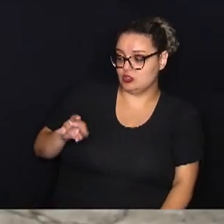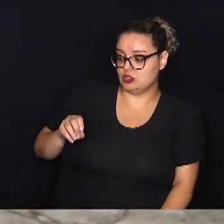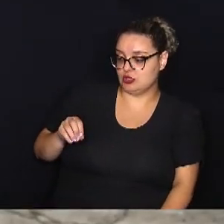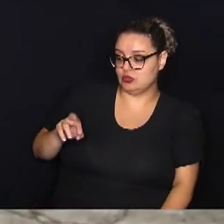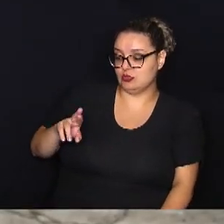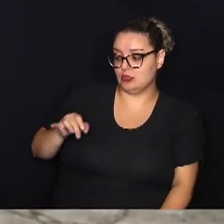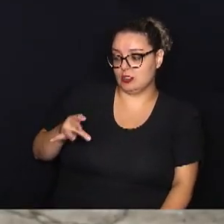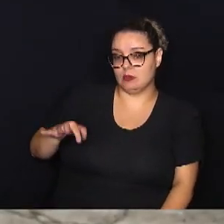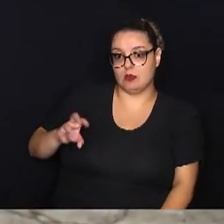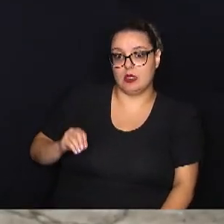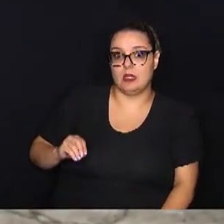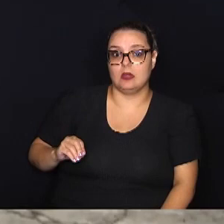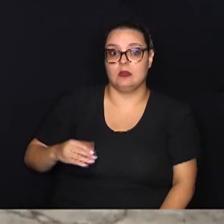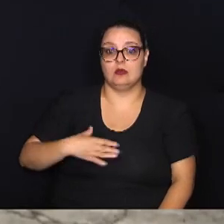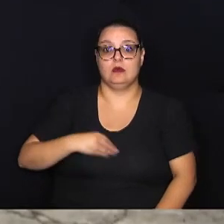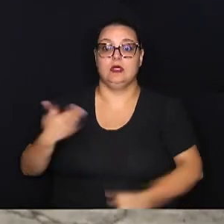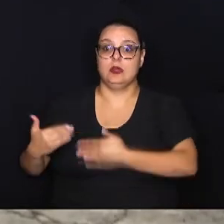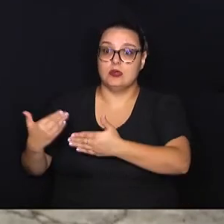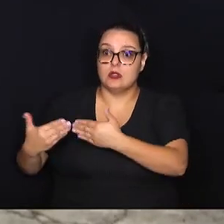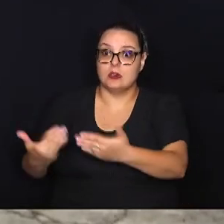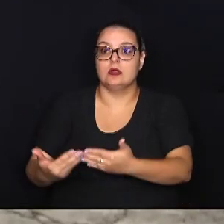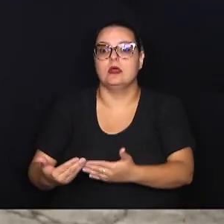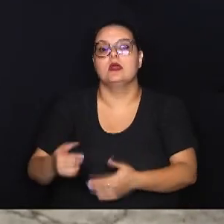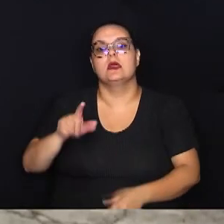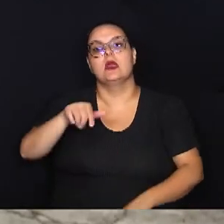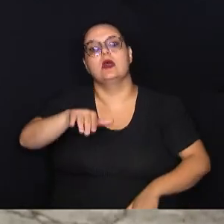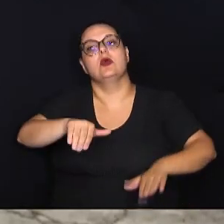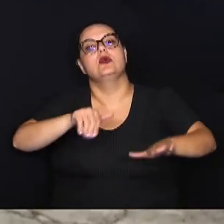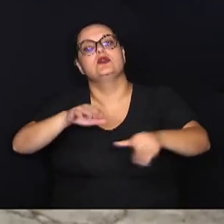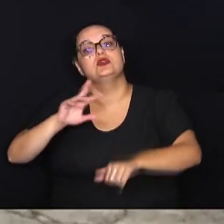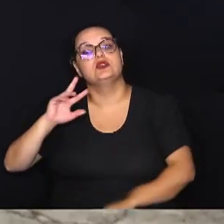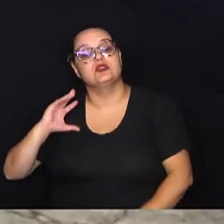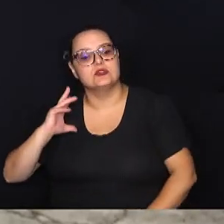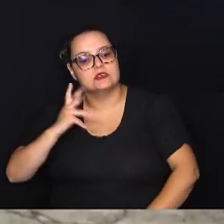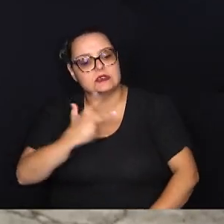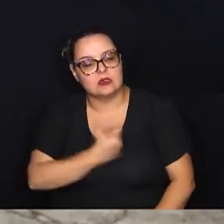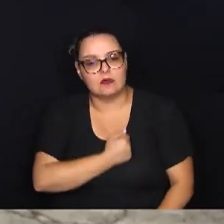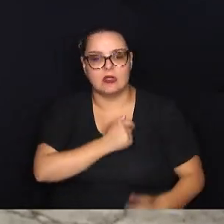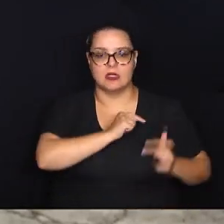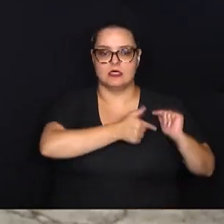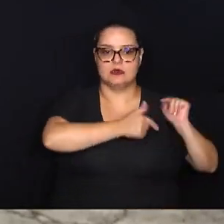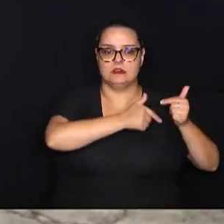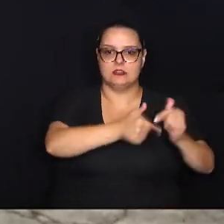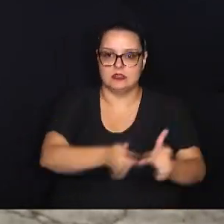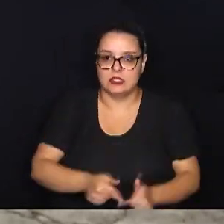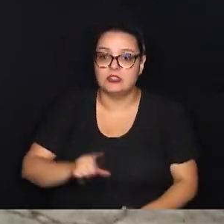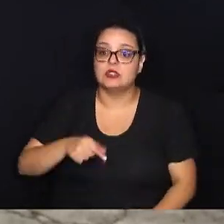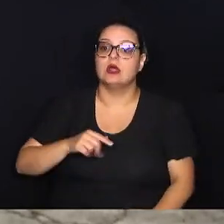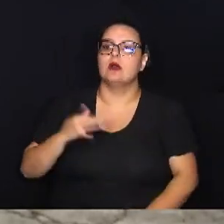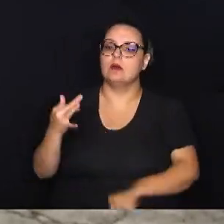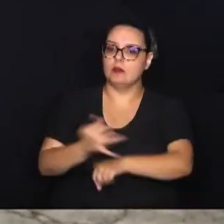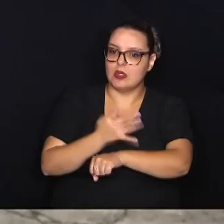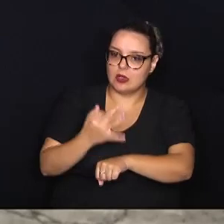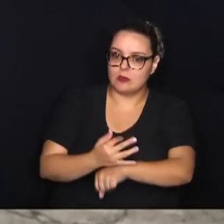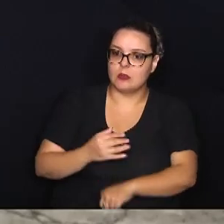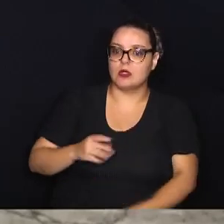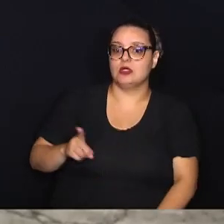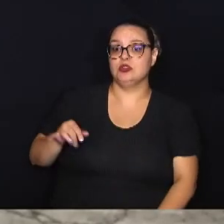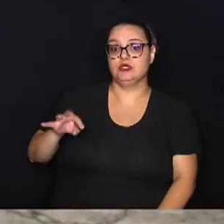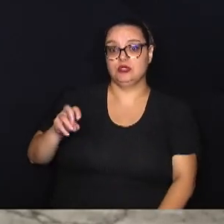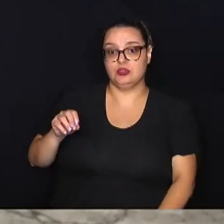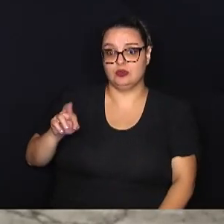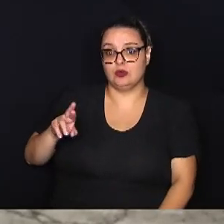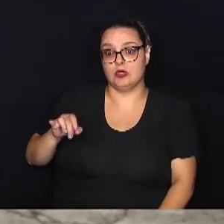continuam e acontece um processo de chamado, de resgate dessa tradição. Então isso já é uma resistência que Dito Ribeiro, mesmo depois